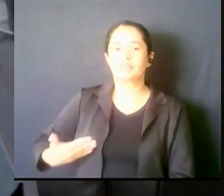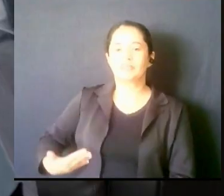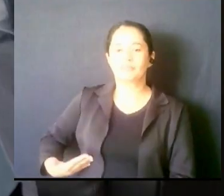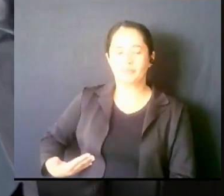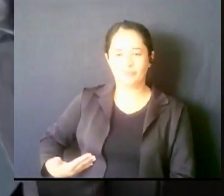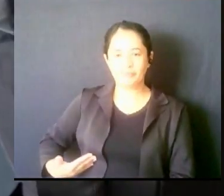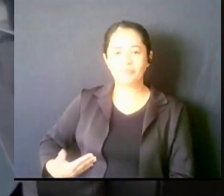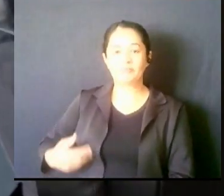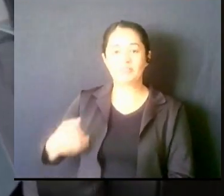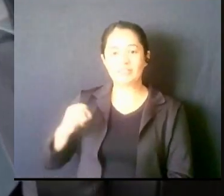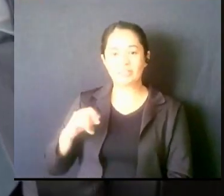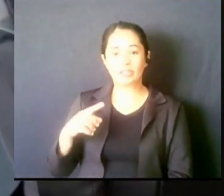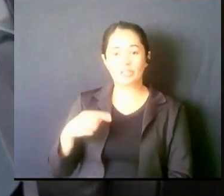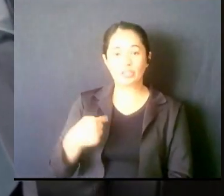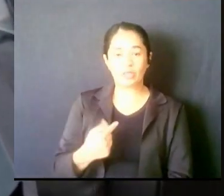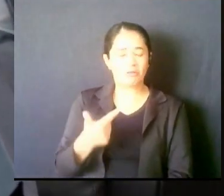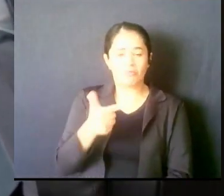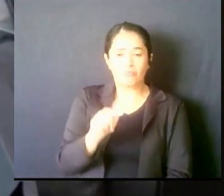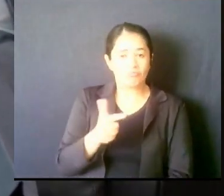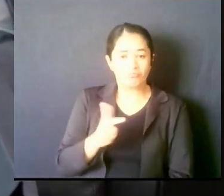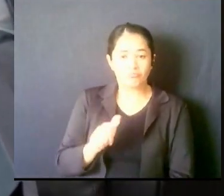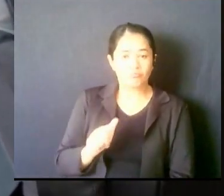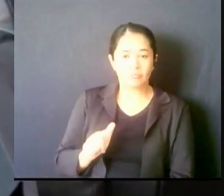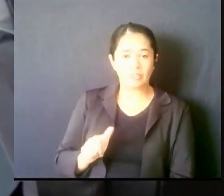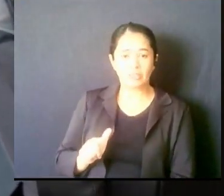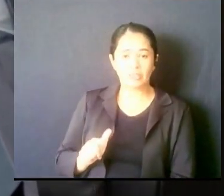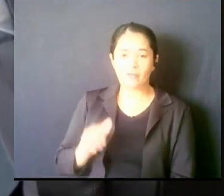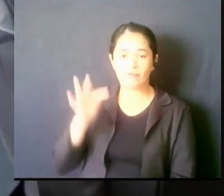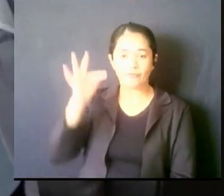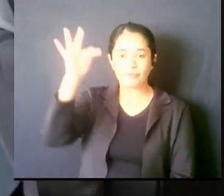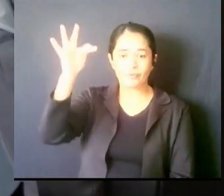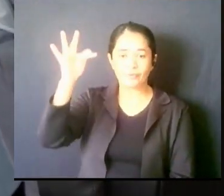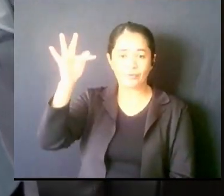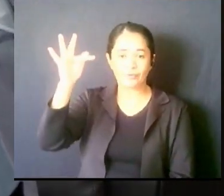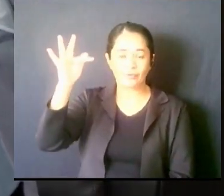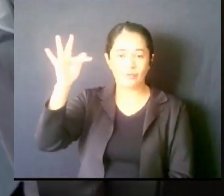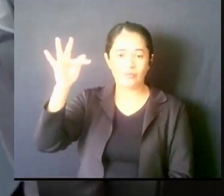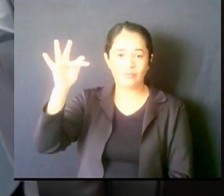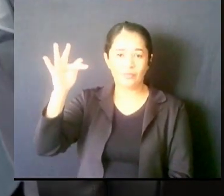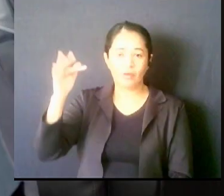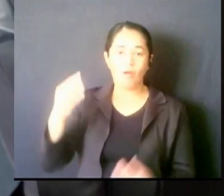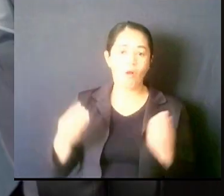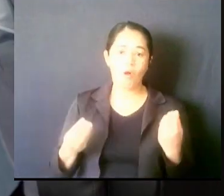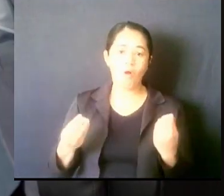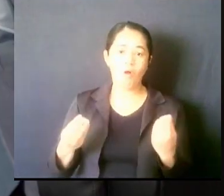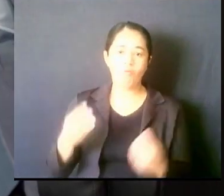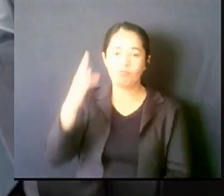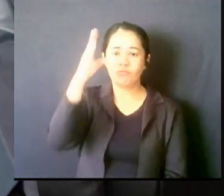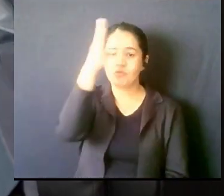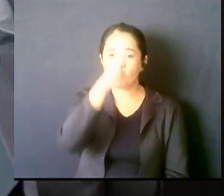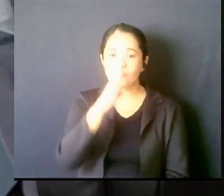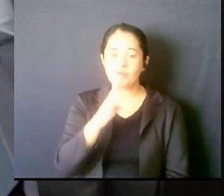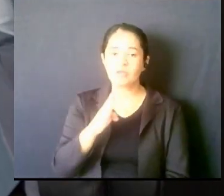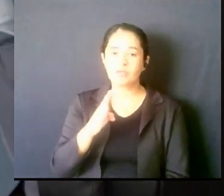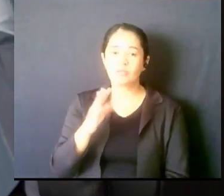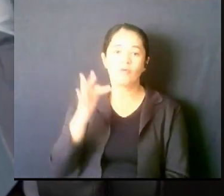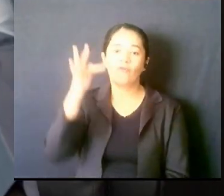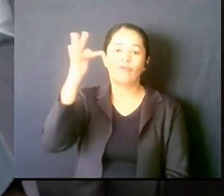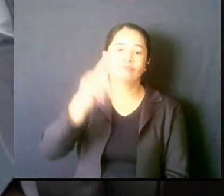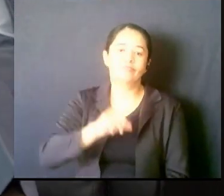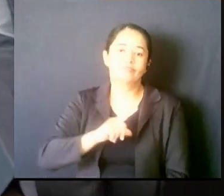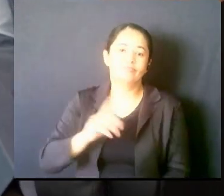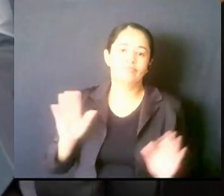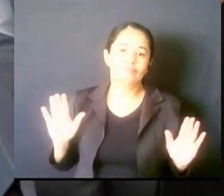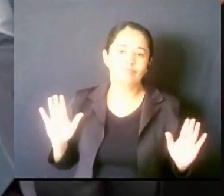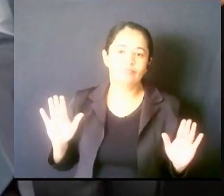Se os nossos adolescentes não veem futuro, nosso país não vê futuro. Então, uma vez que engravidou, a gente